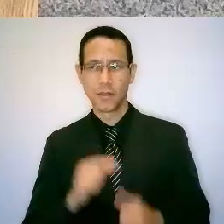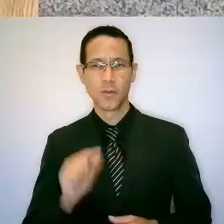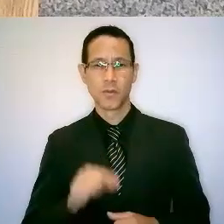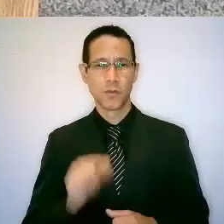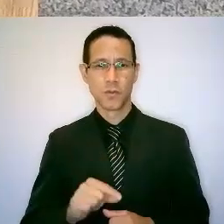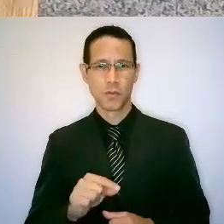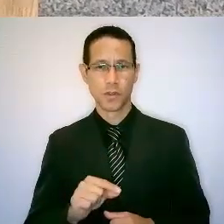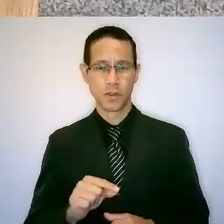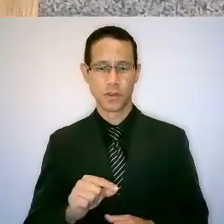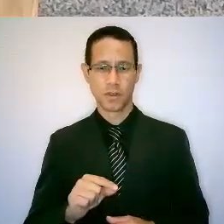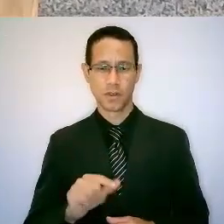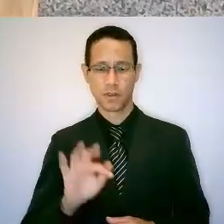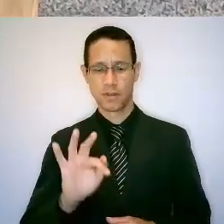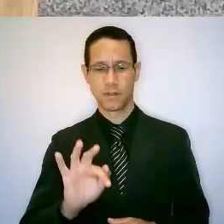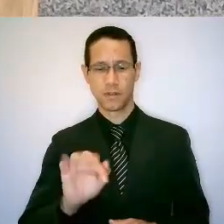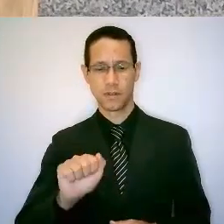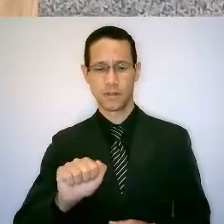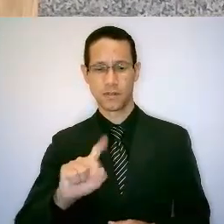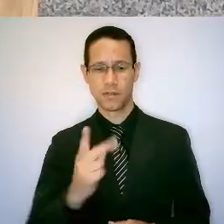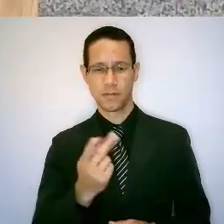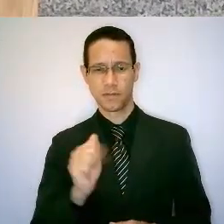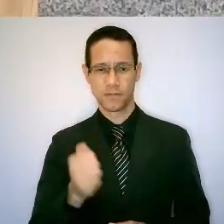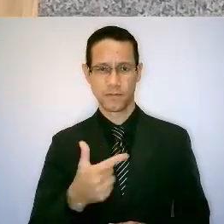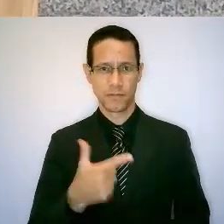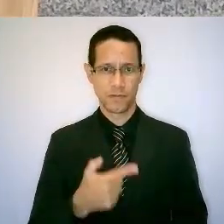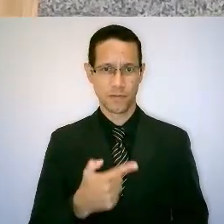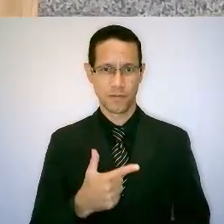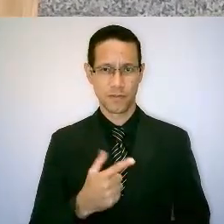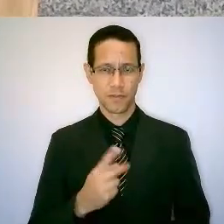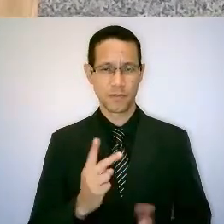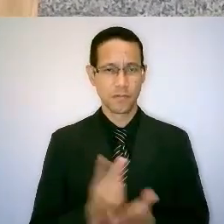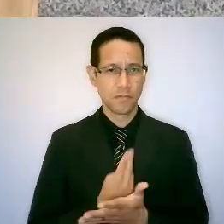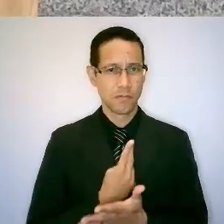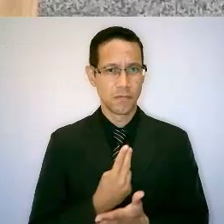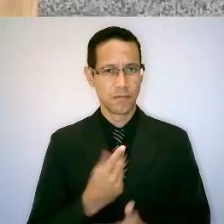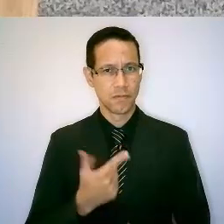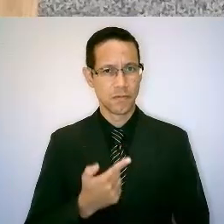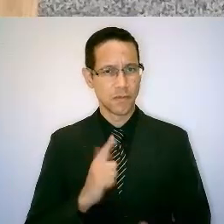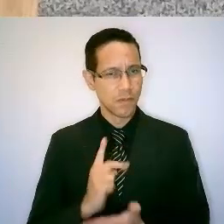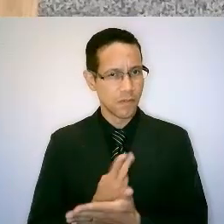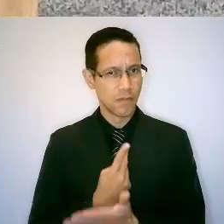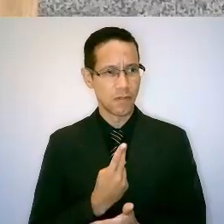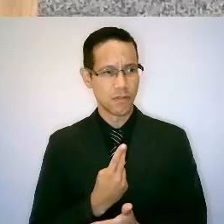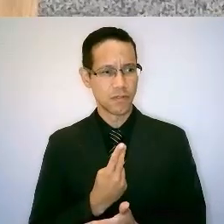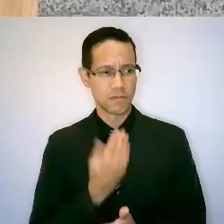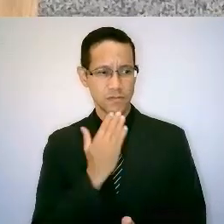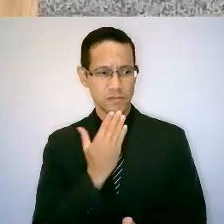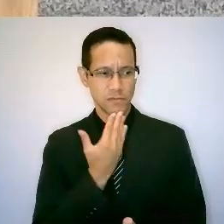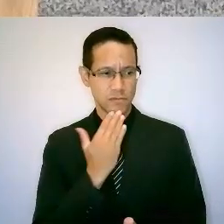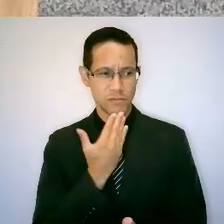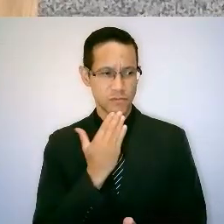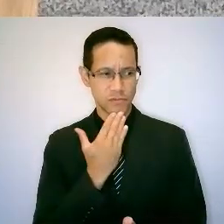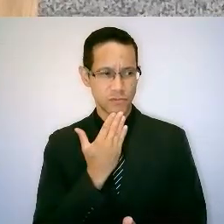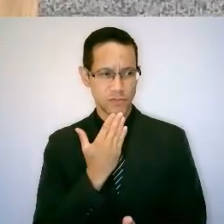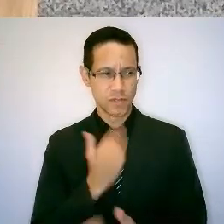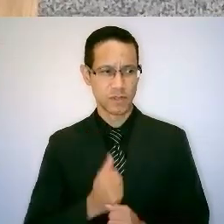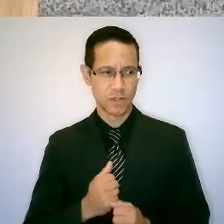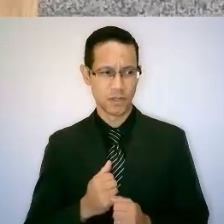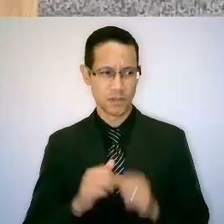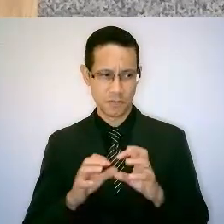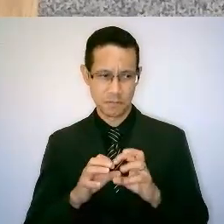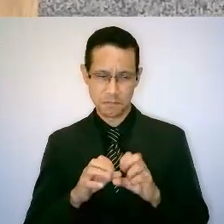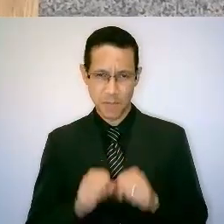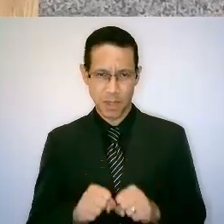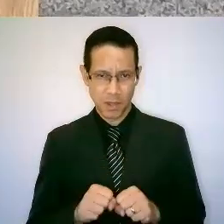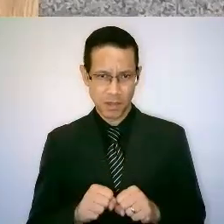falha de dispositivo volta o que eu falei inicialmente excelências a arma não foi aprendida um laudo de deficiência balística